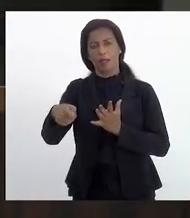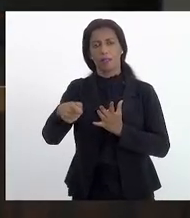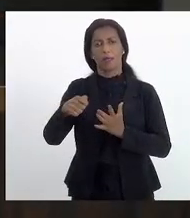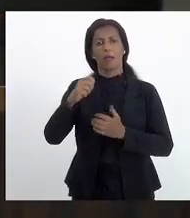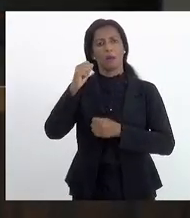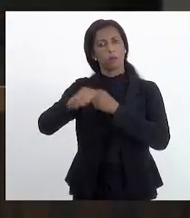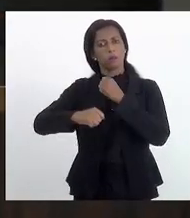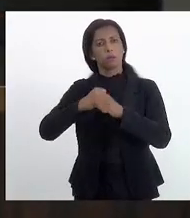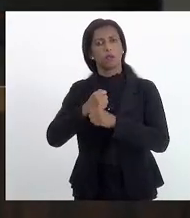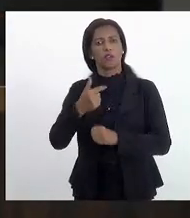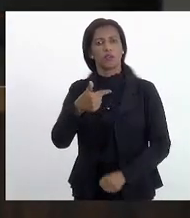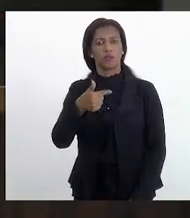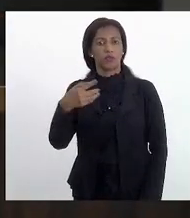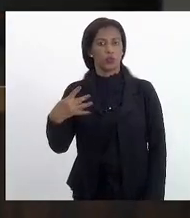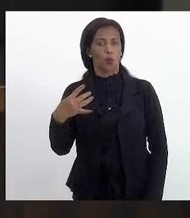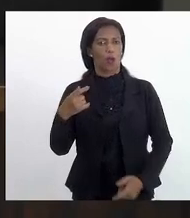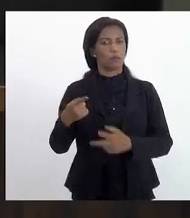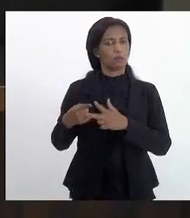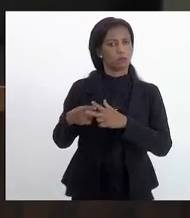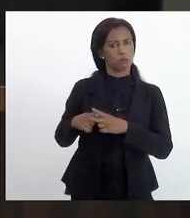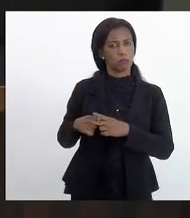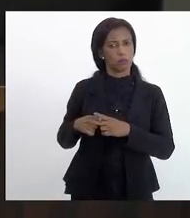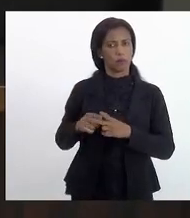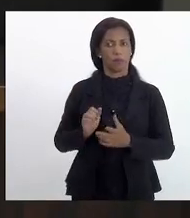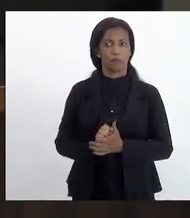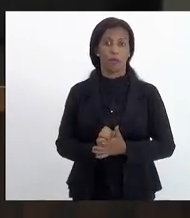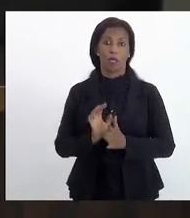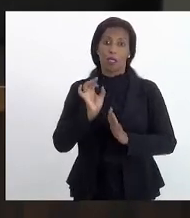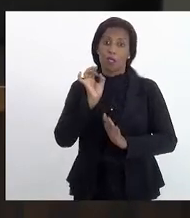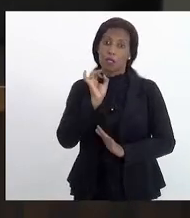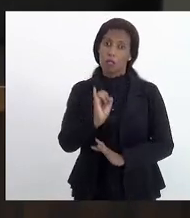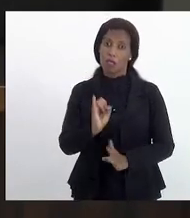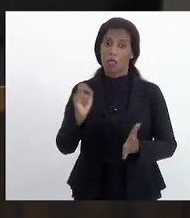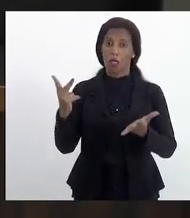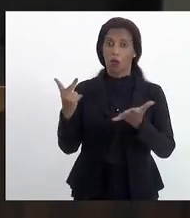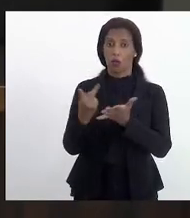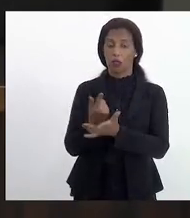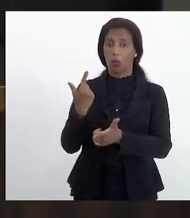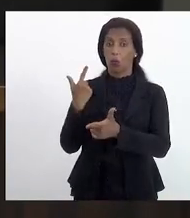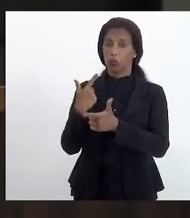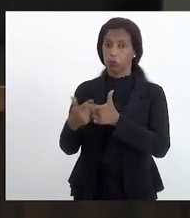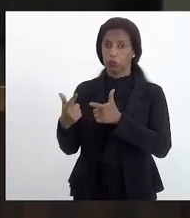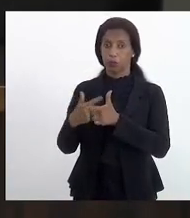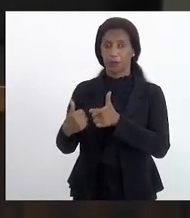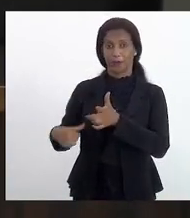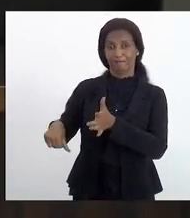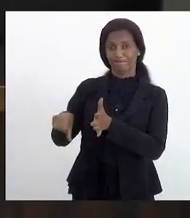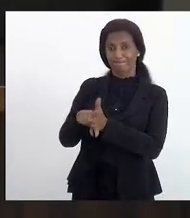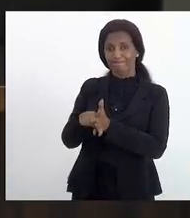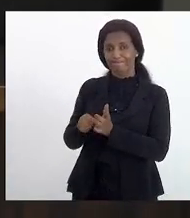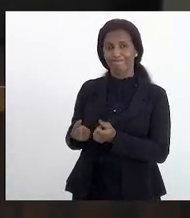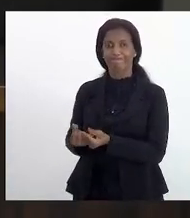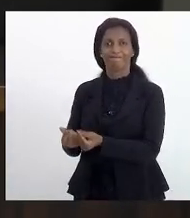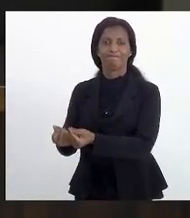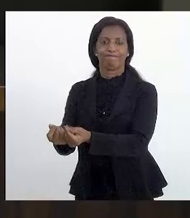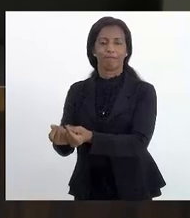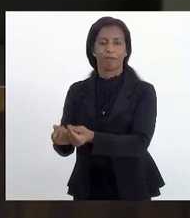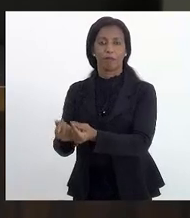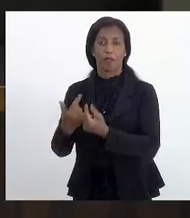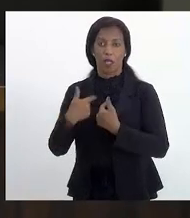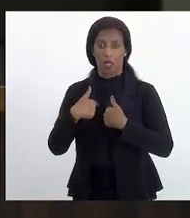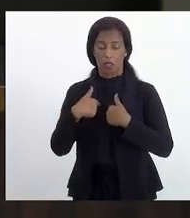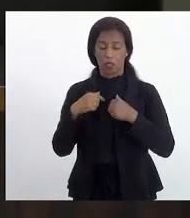24. Com exceção se houver uma calamidade financeira, que é assim que eu estou